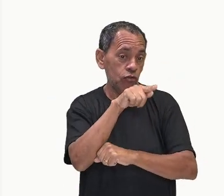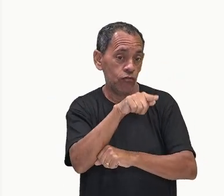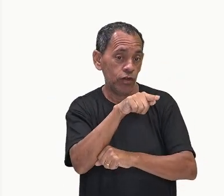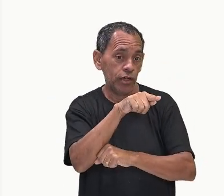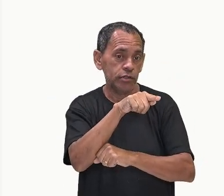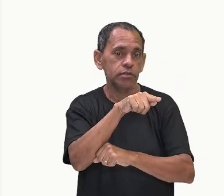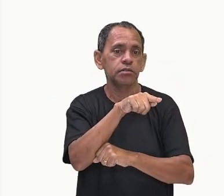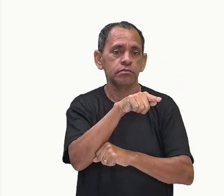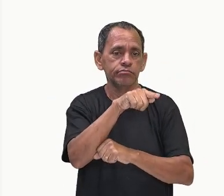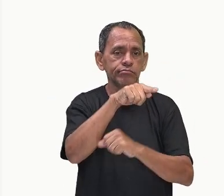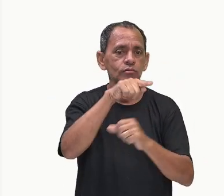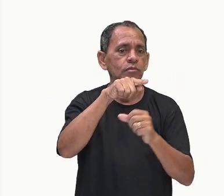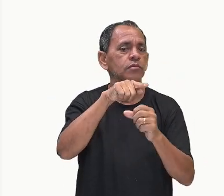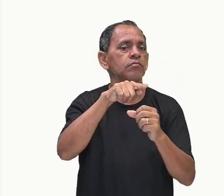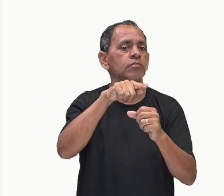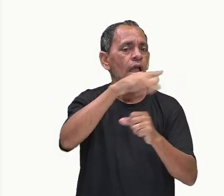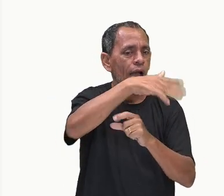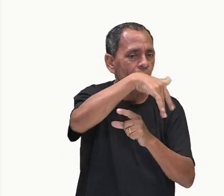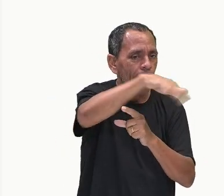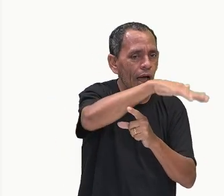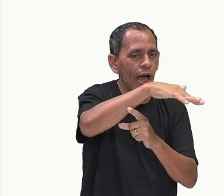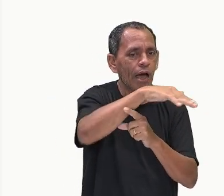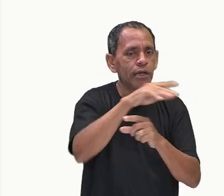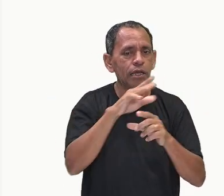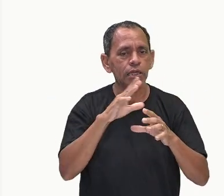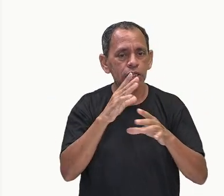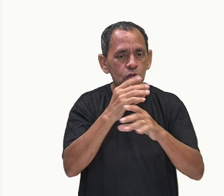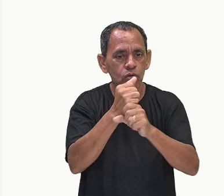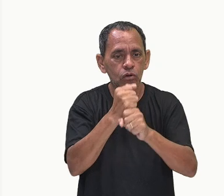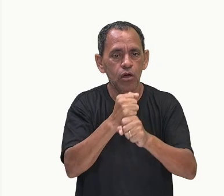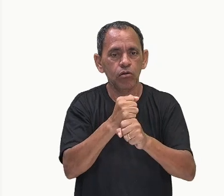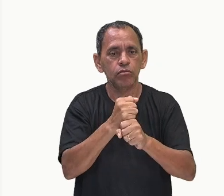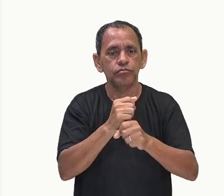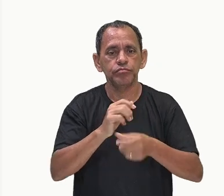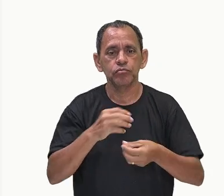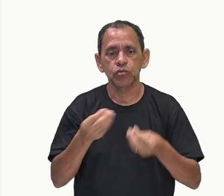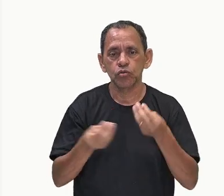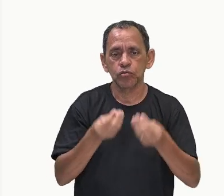área. Então a nossa área aí da base